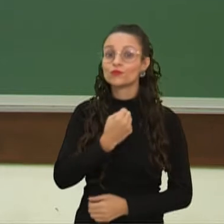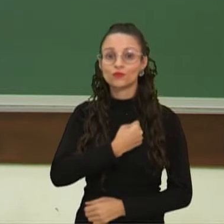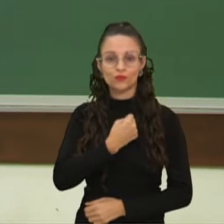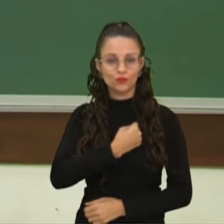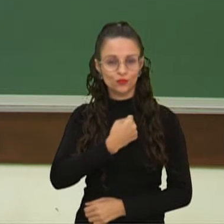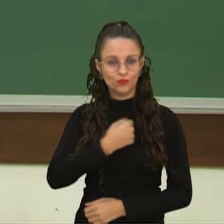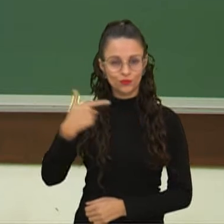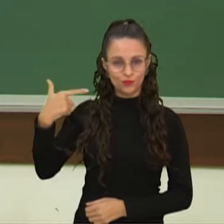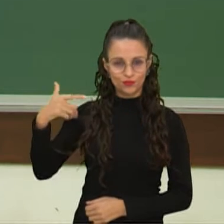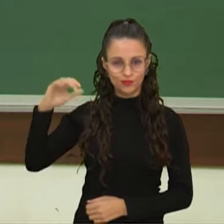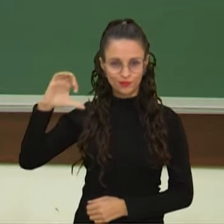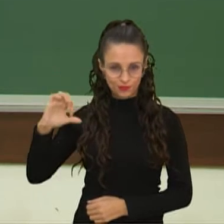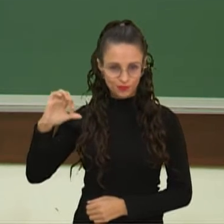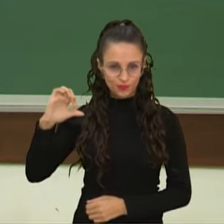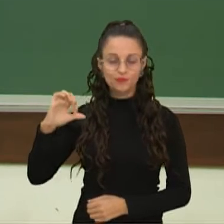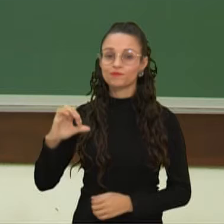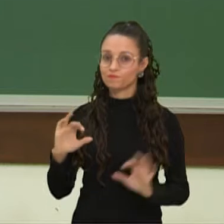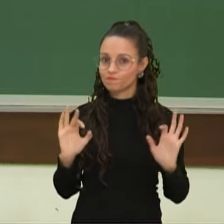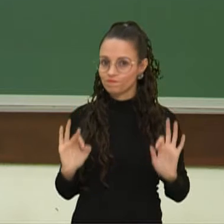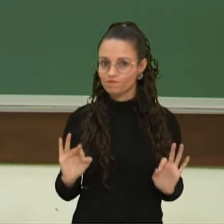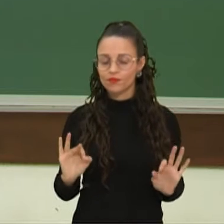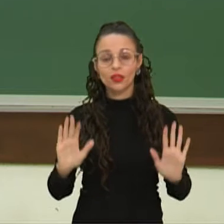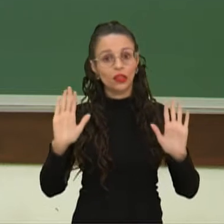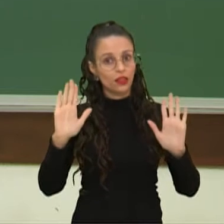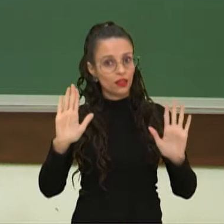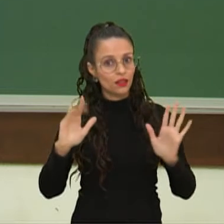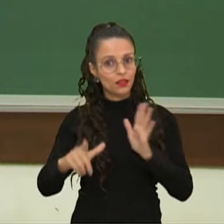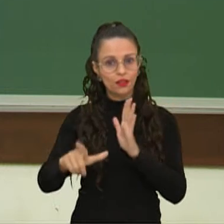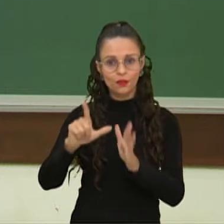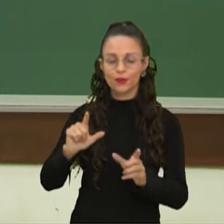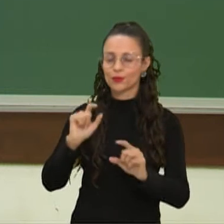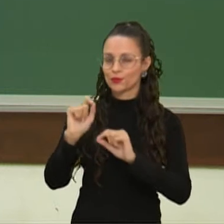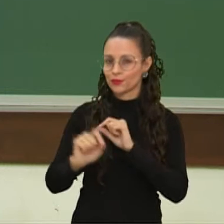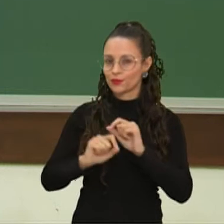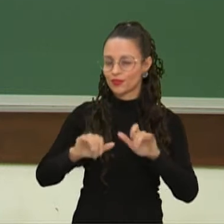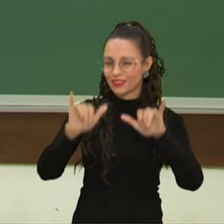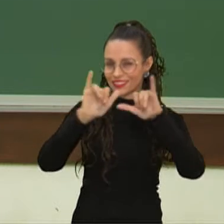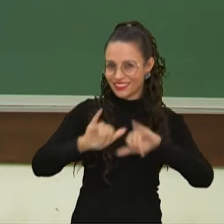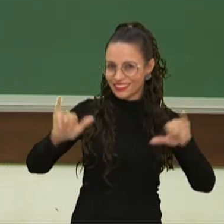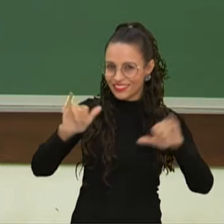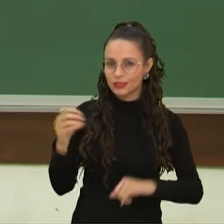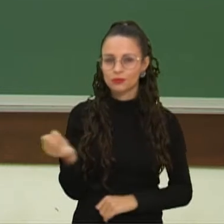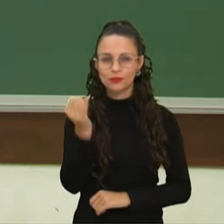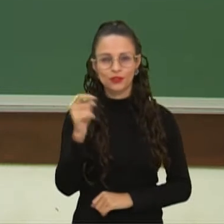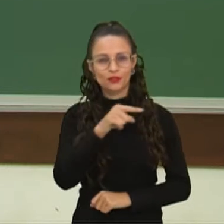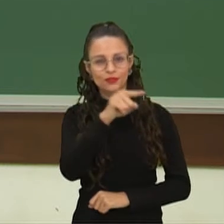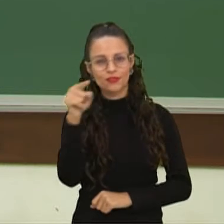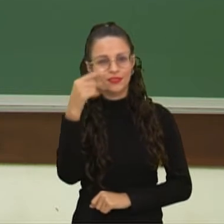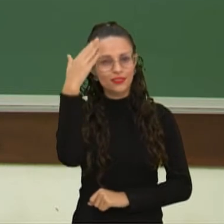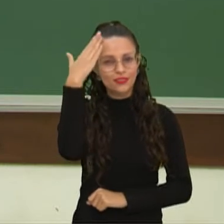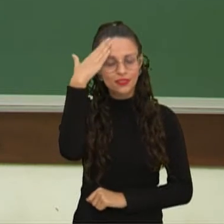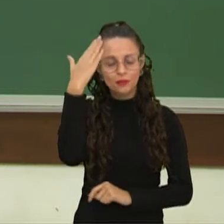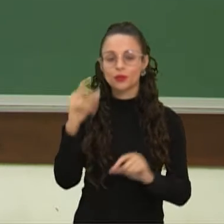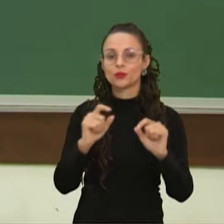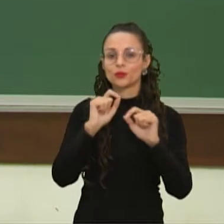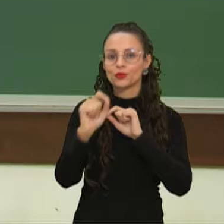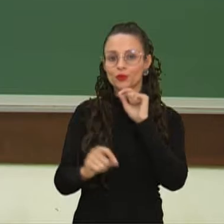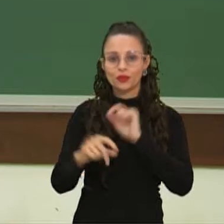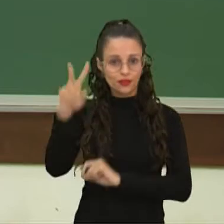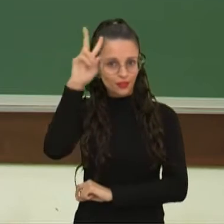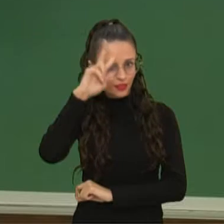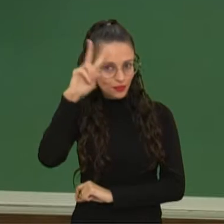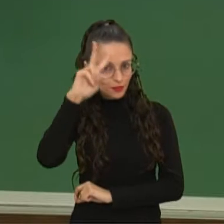aula de número 29, né? Mas antes, aqueles recados importantes para a gente poder